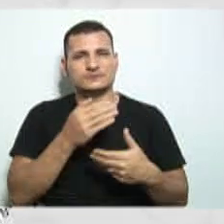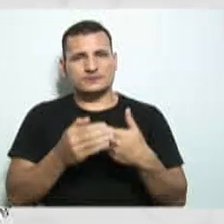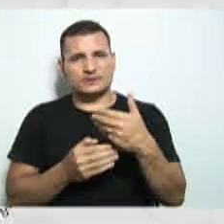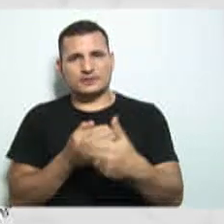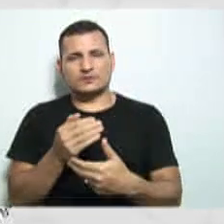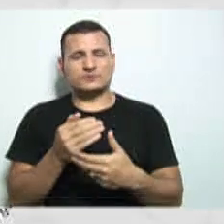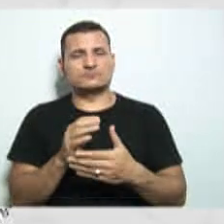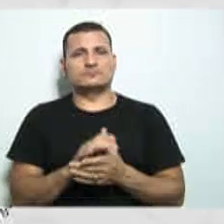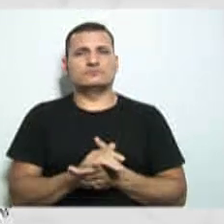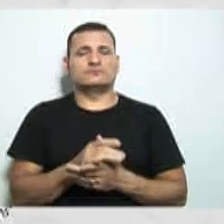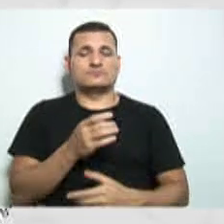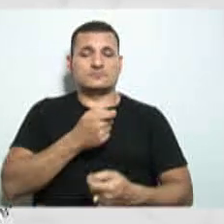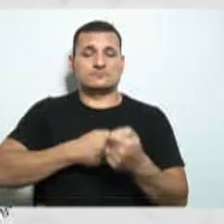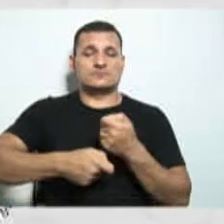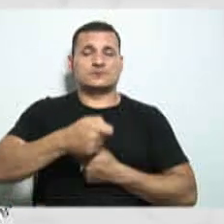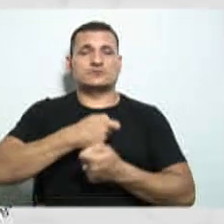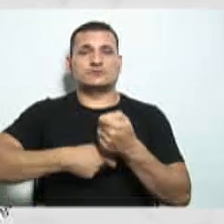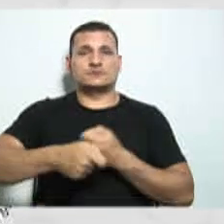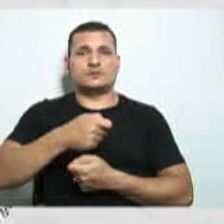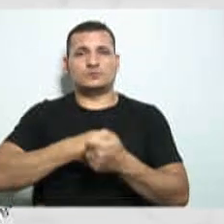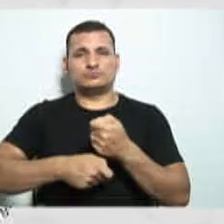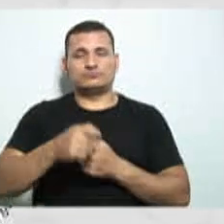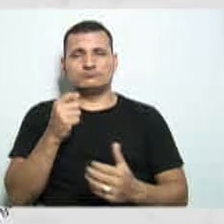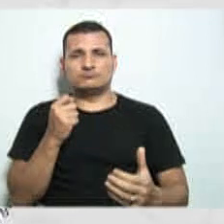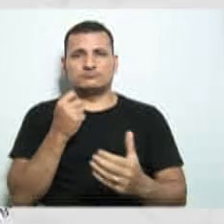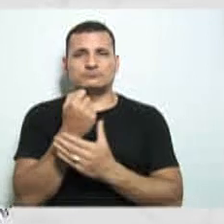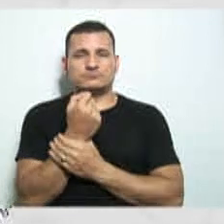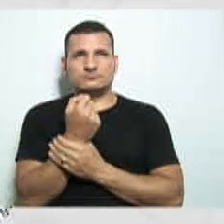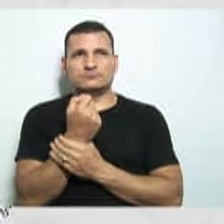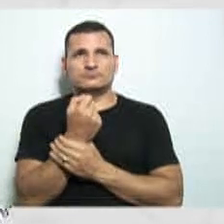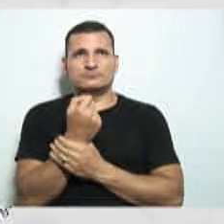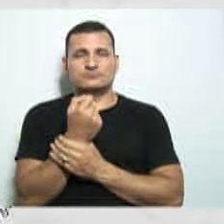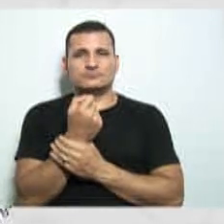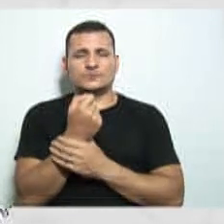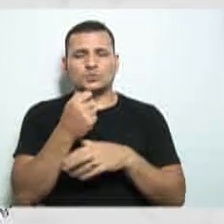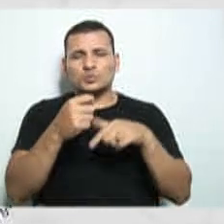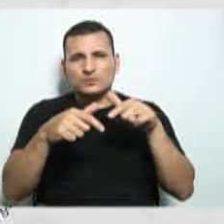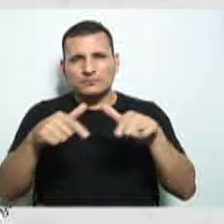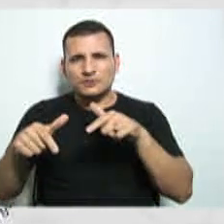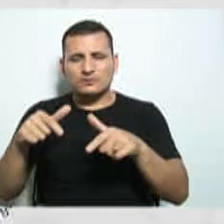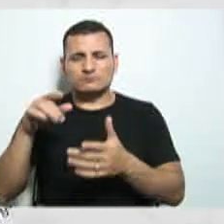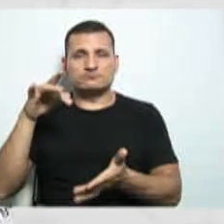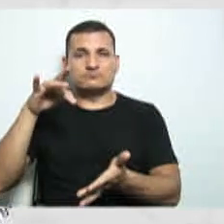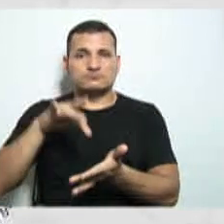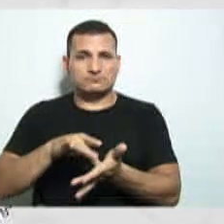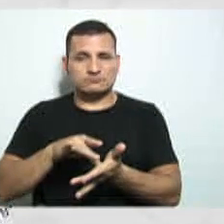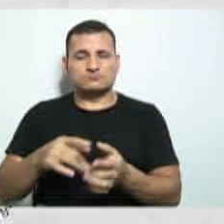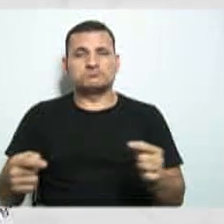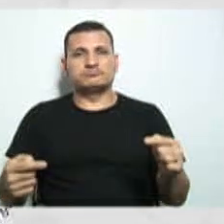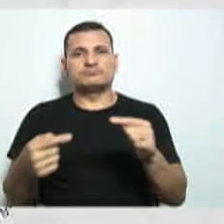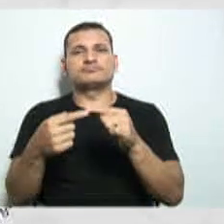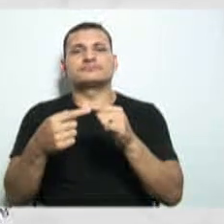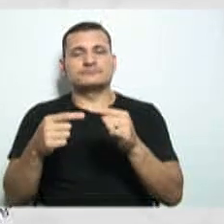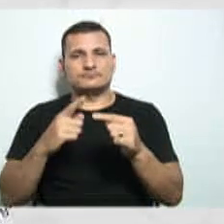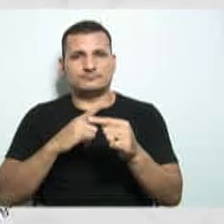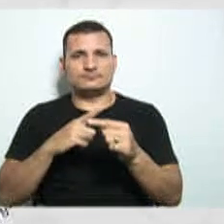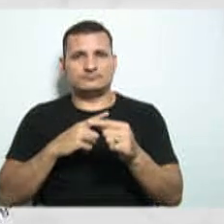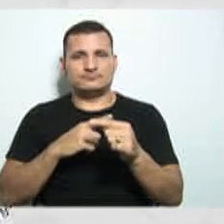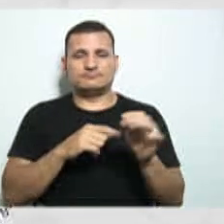os administradores asseguram, né, que as atividades efetivas estarão de acordo com as